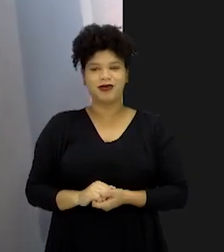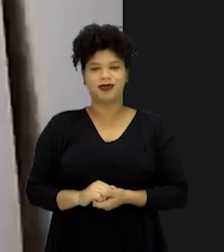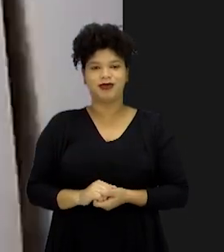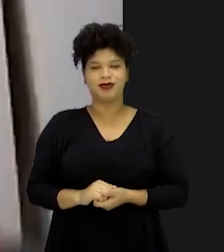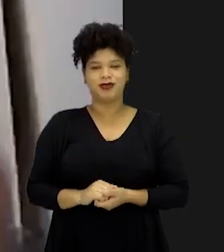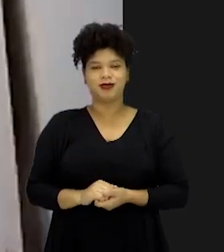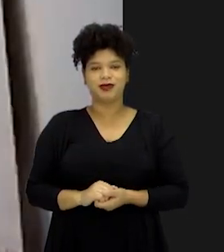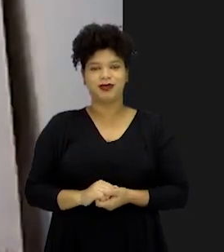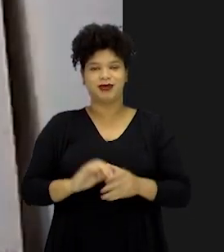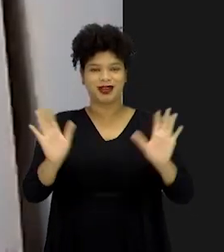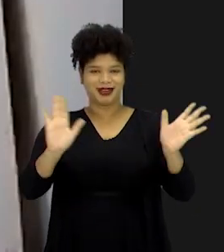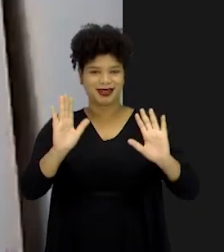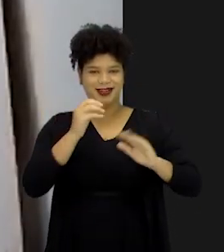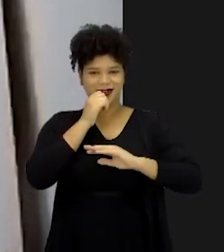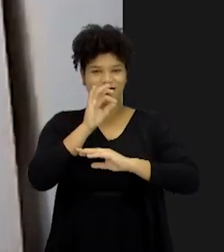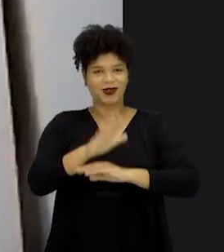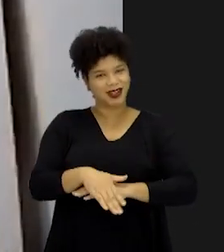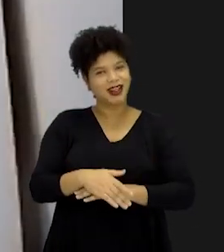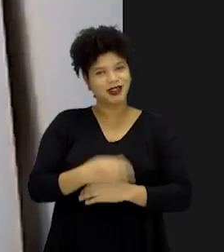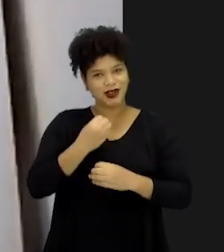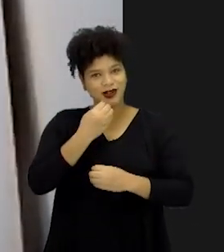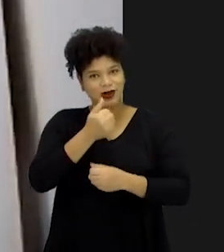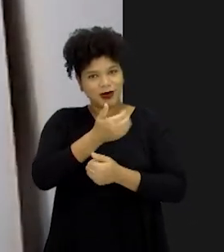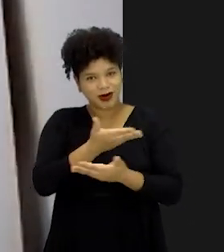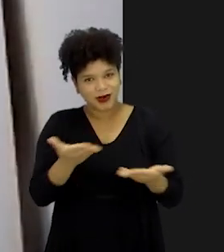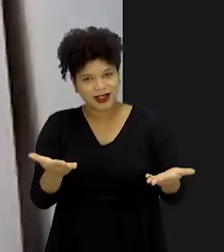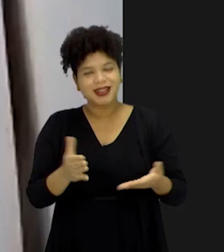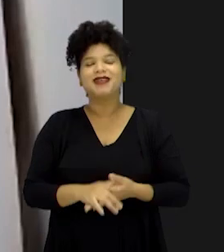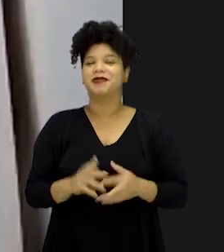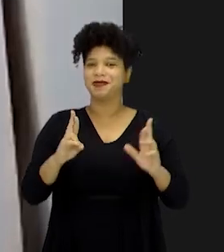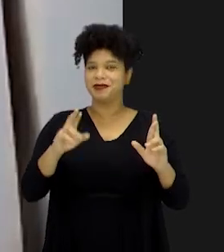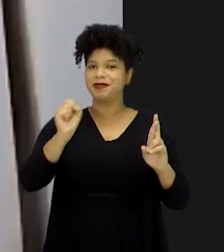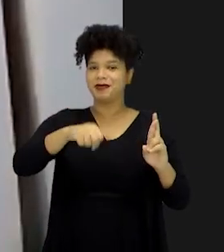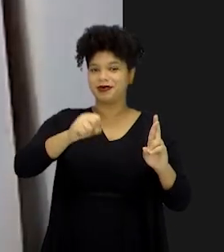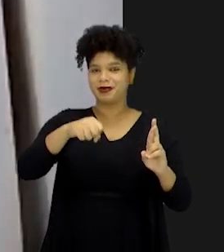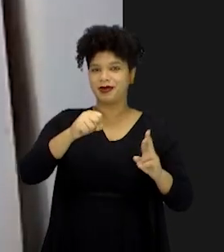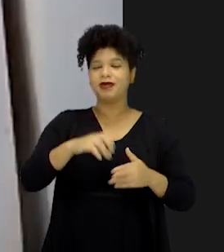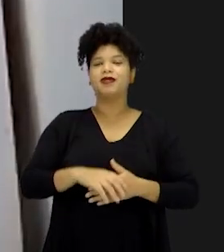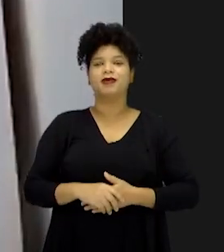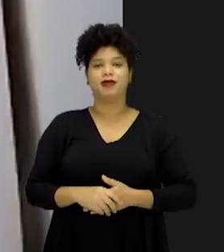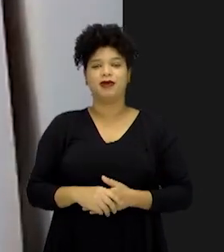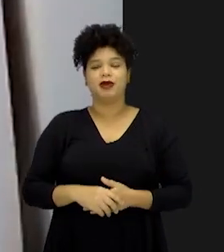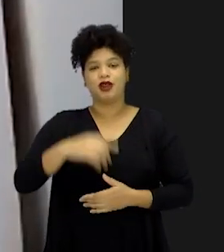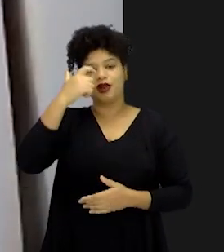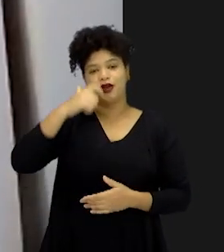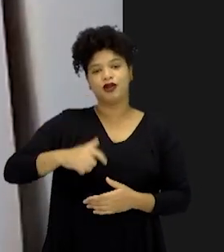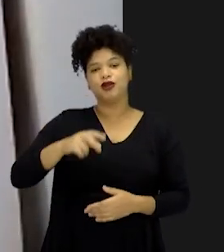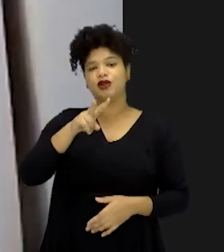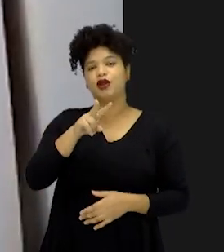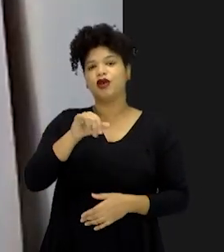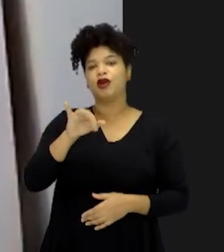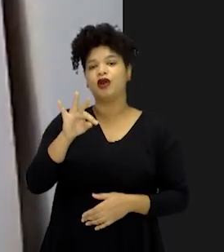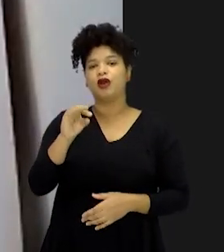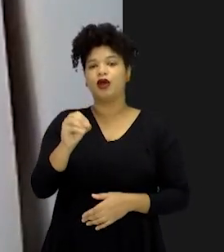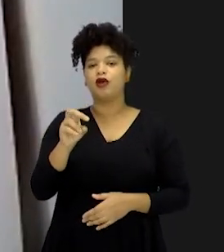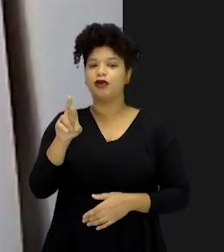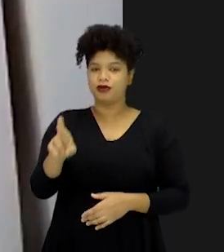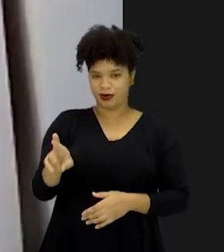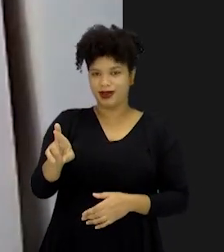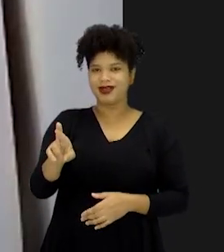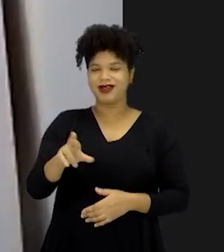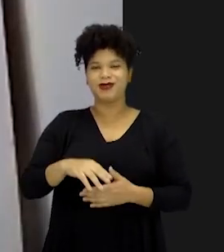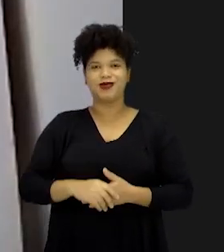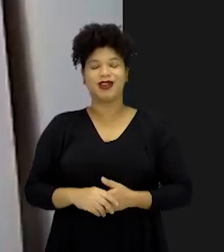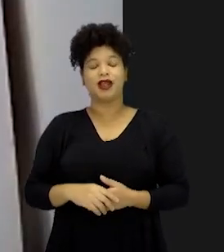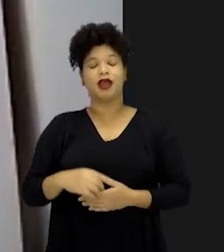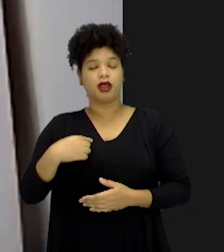Olá, pessoal, boa tarde. Tudo bem com vocês? Espero que estejam. Bom, quem está falando com vocês é o Vitinho, ou Vitor Hugo Campos Rocha.